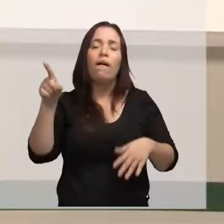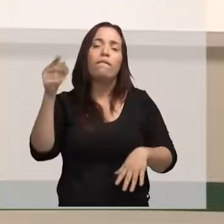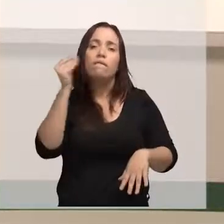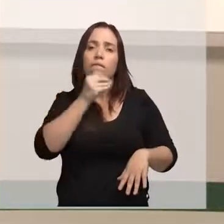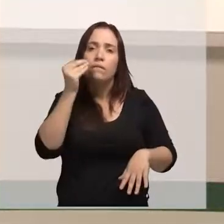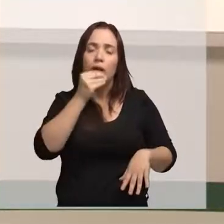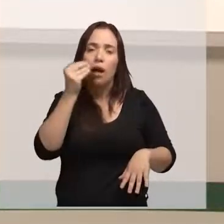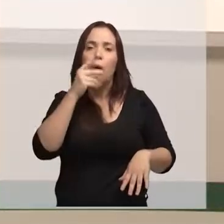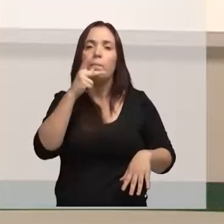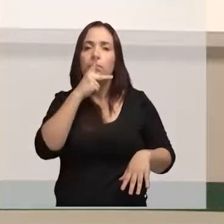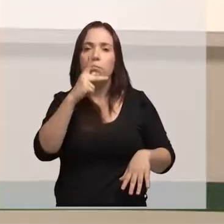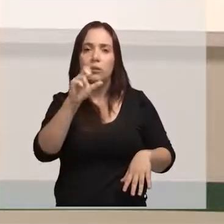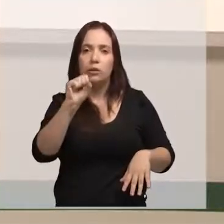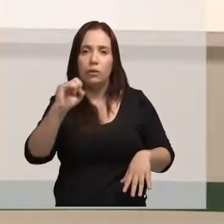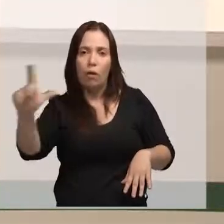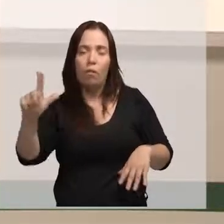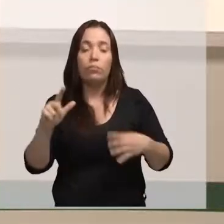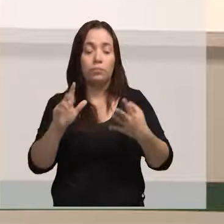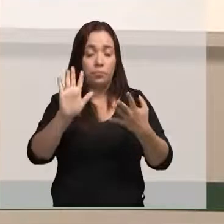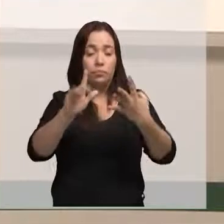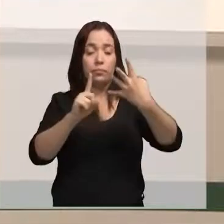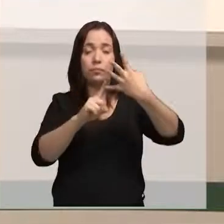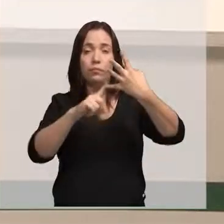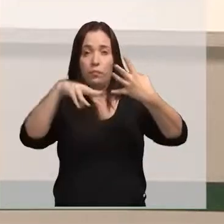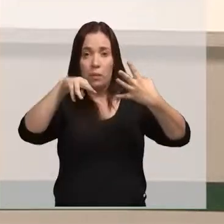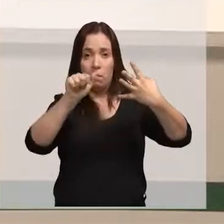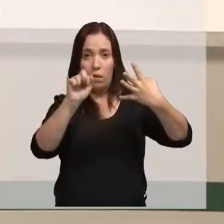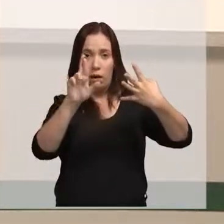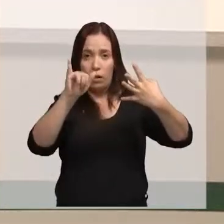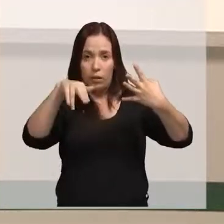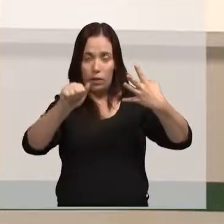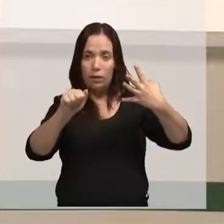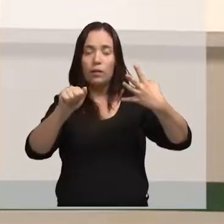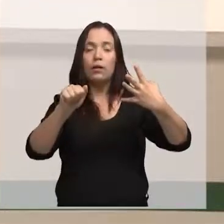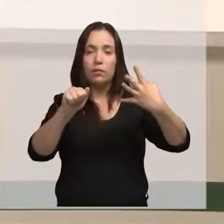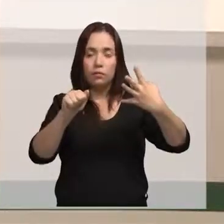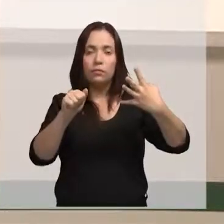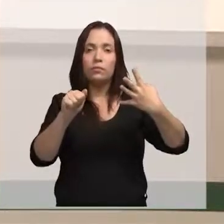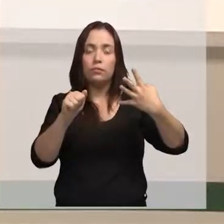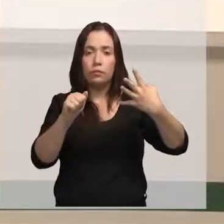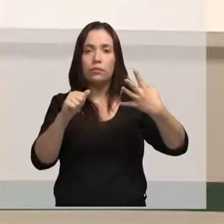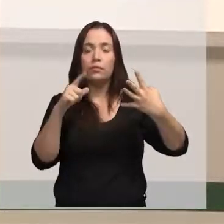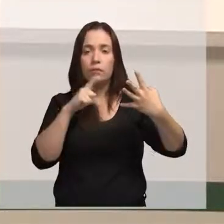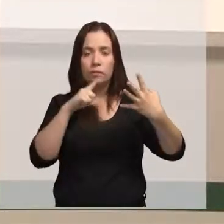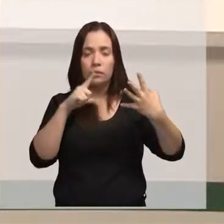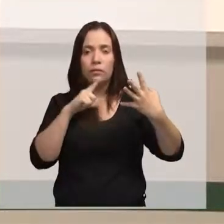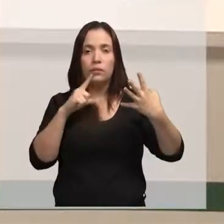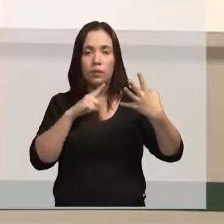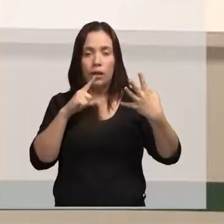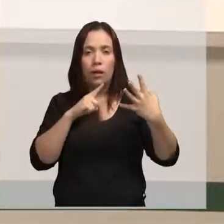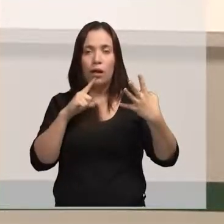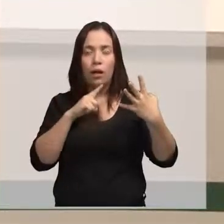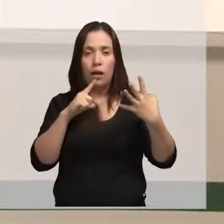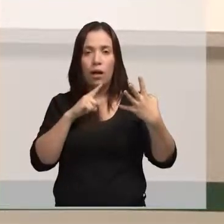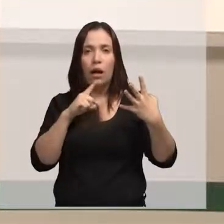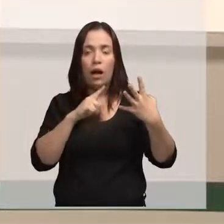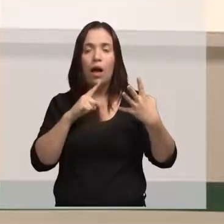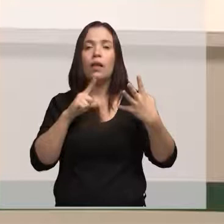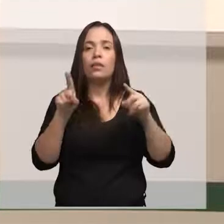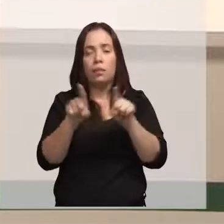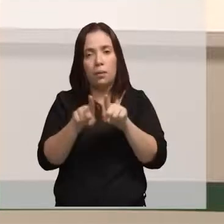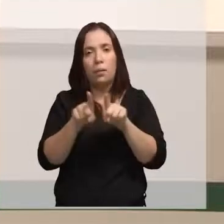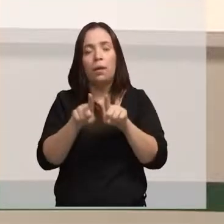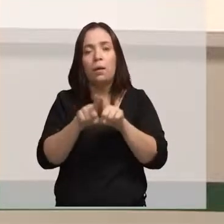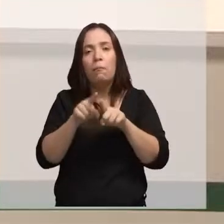um tempo. Mas... Aí tem Marina Silva também, que nesse ano, literalmente, também tem fazido críticas amenas,